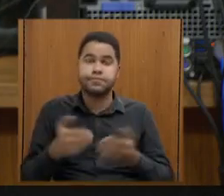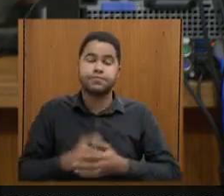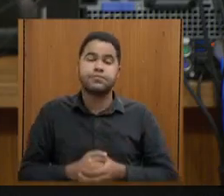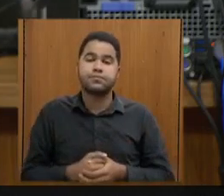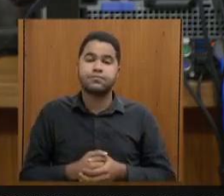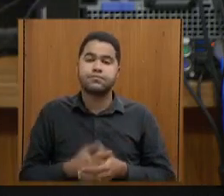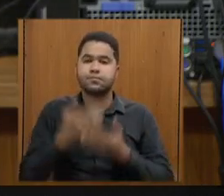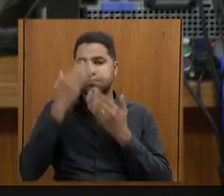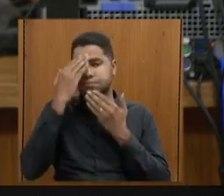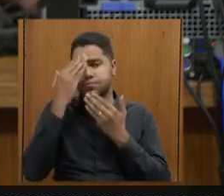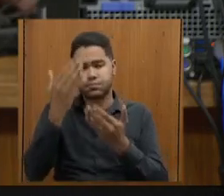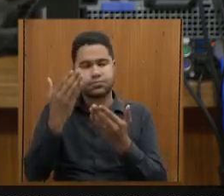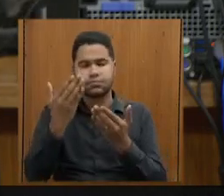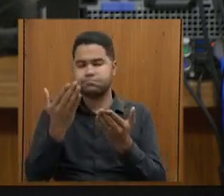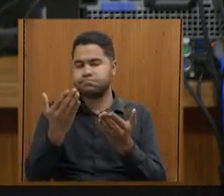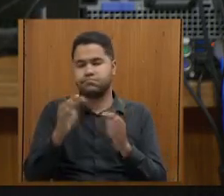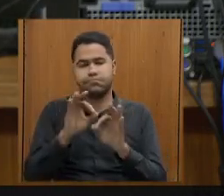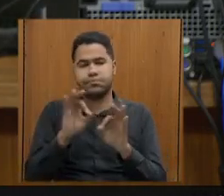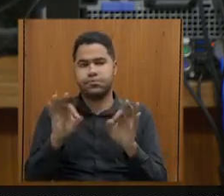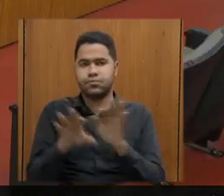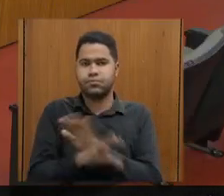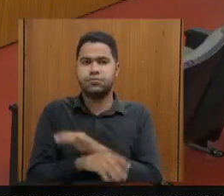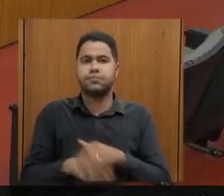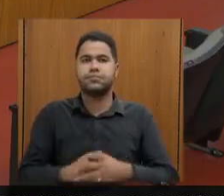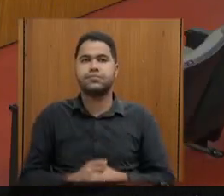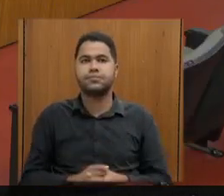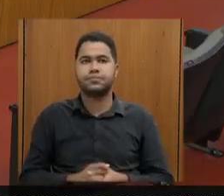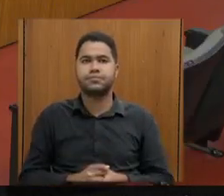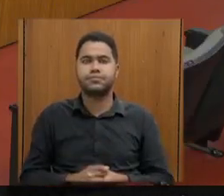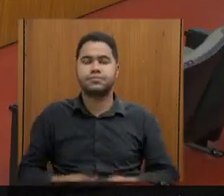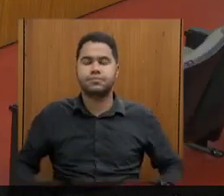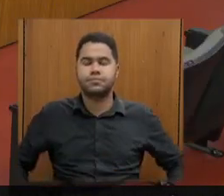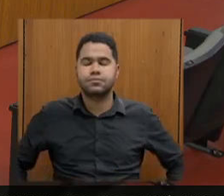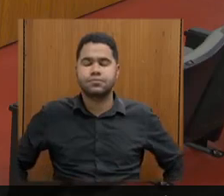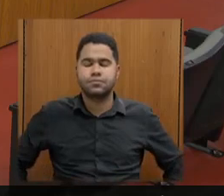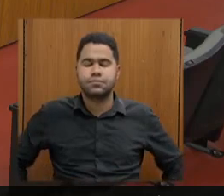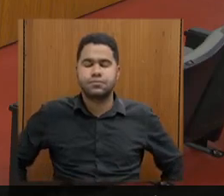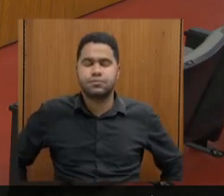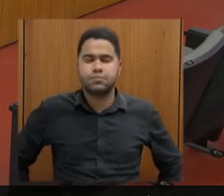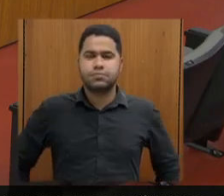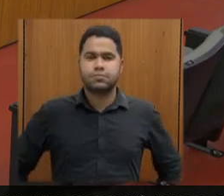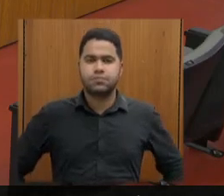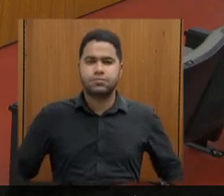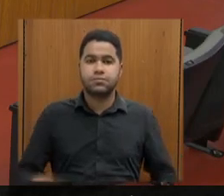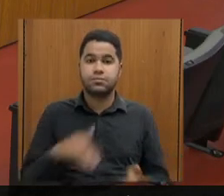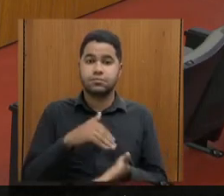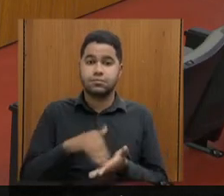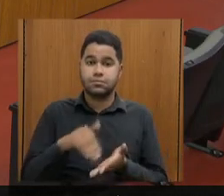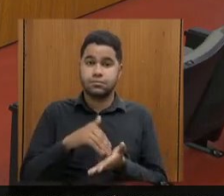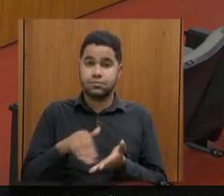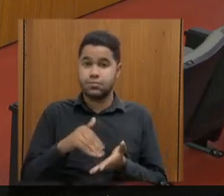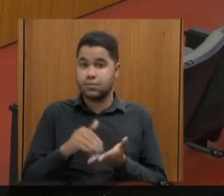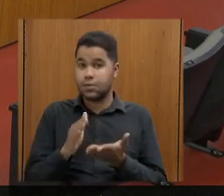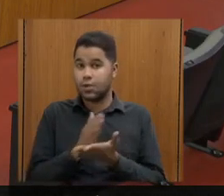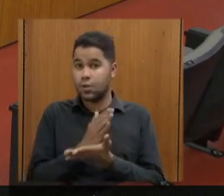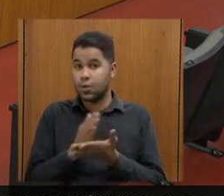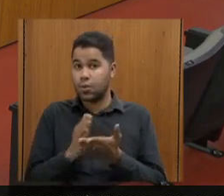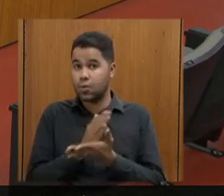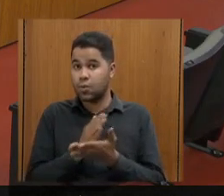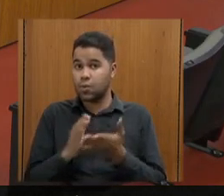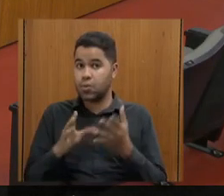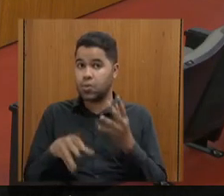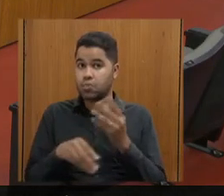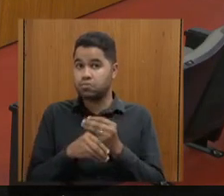meus agradecimentos Muito obrigado aí Deputado secretário tem alguma